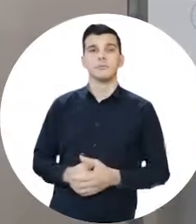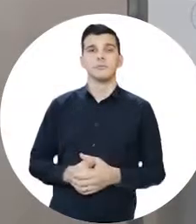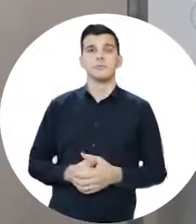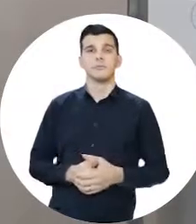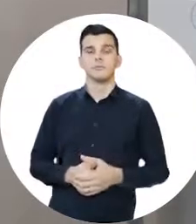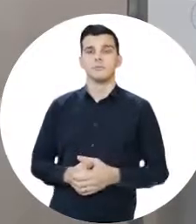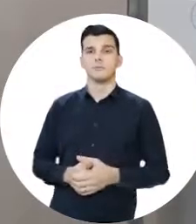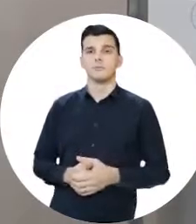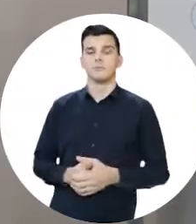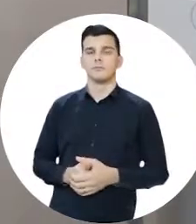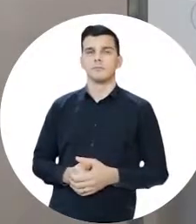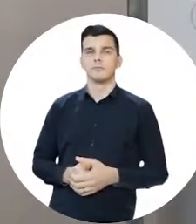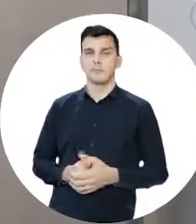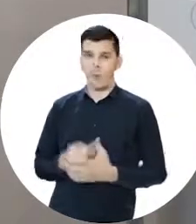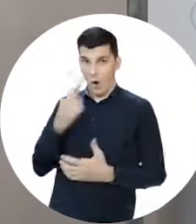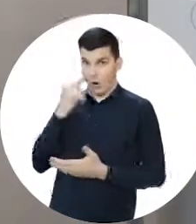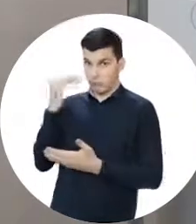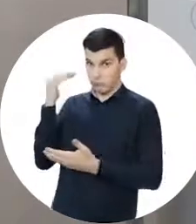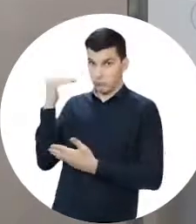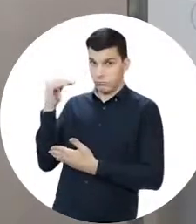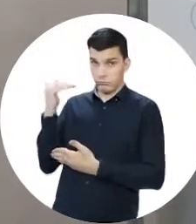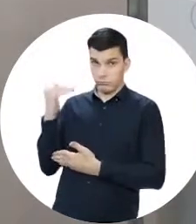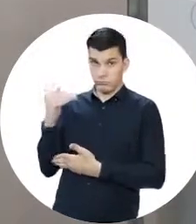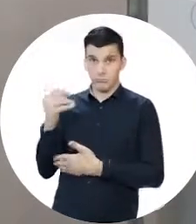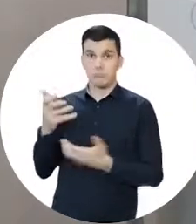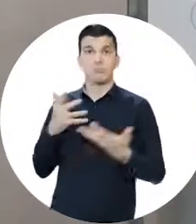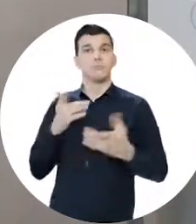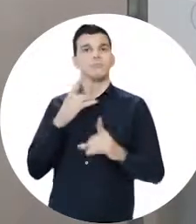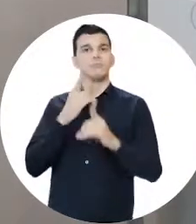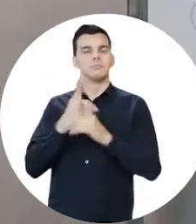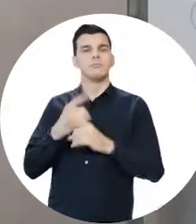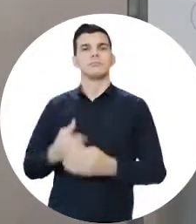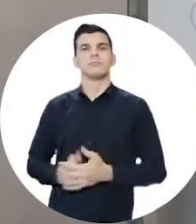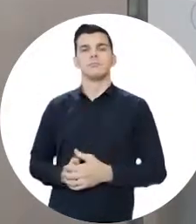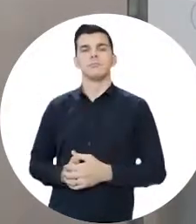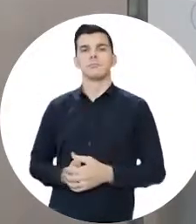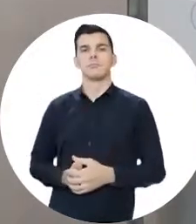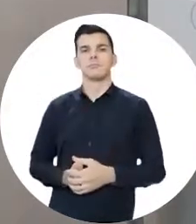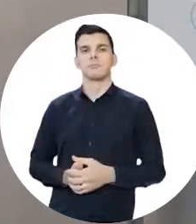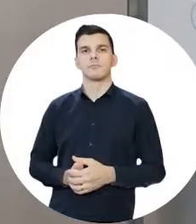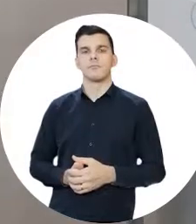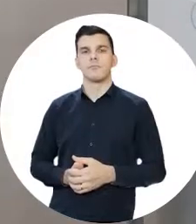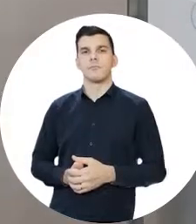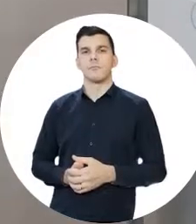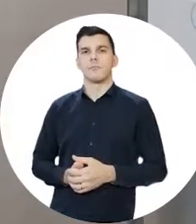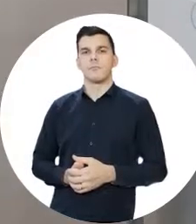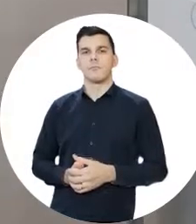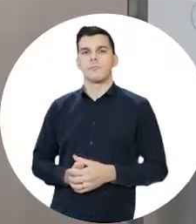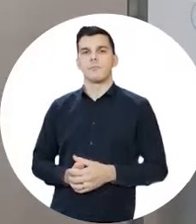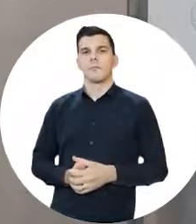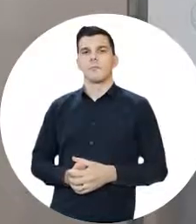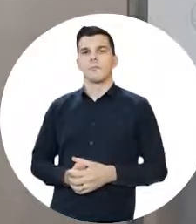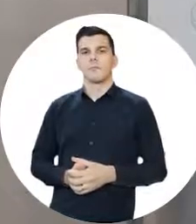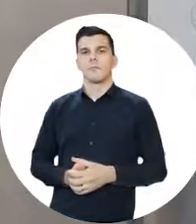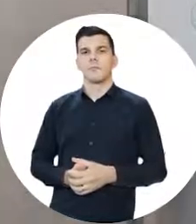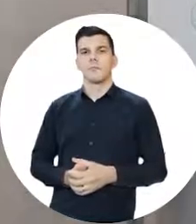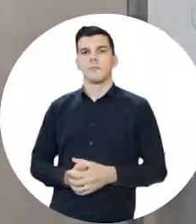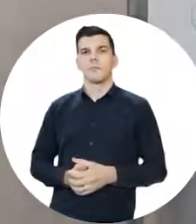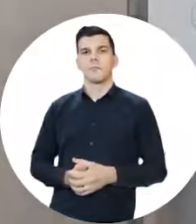É igual. Massa de soluto que eu quero encontrar. Vezes 100. dividido por